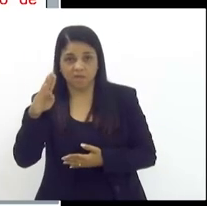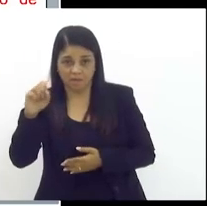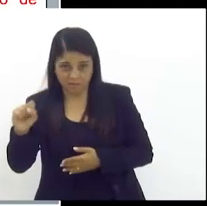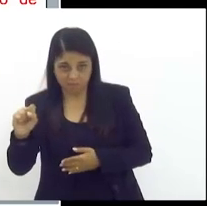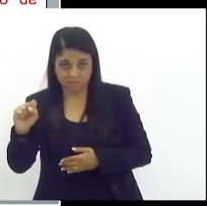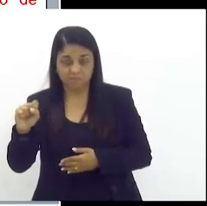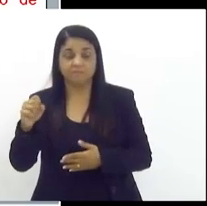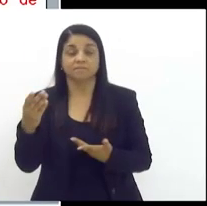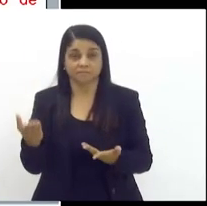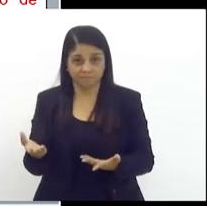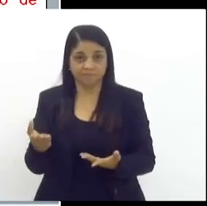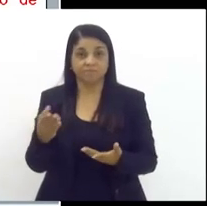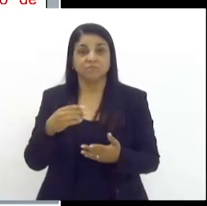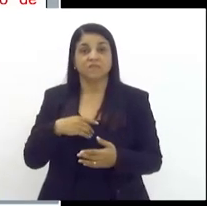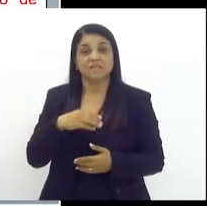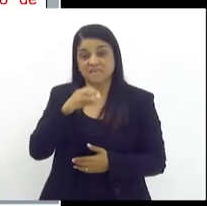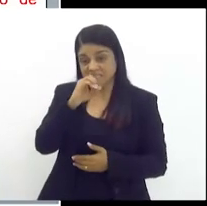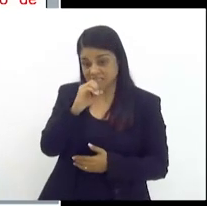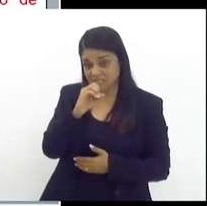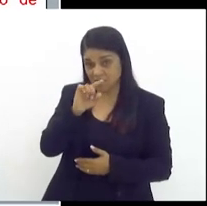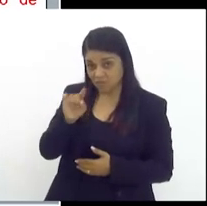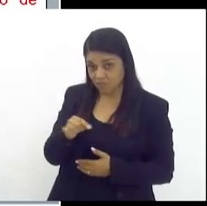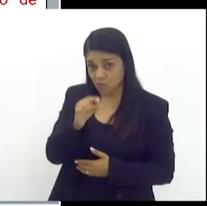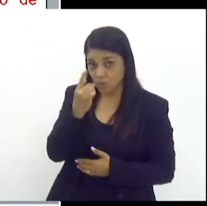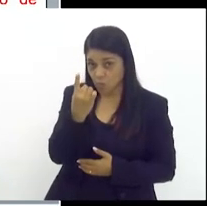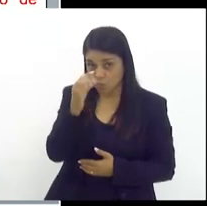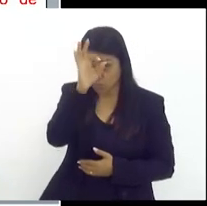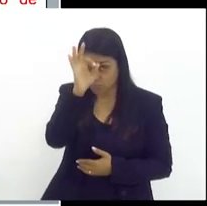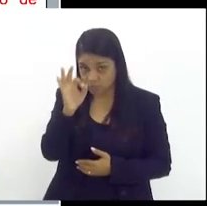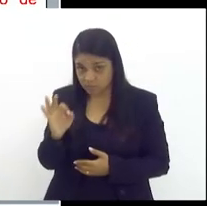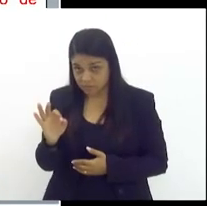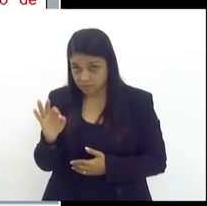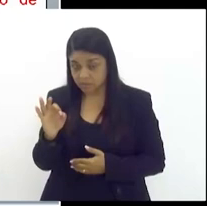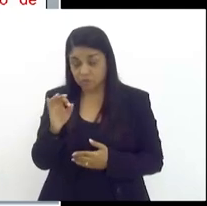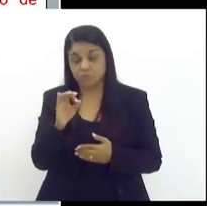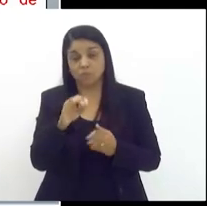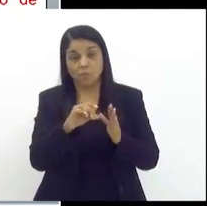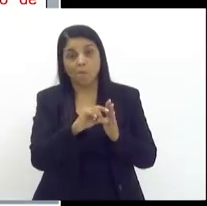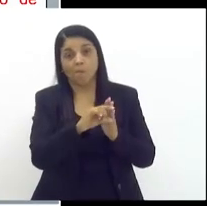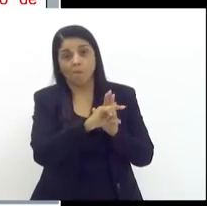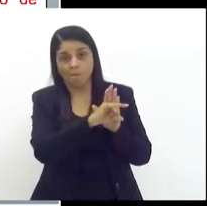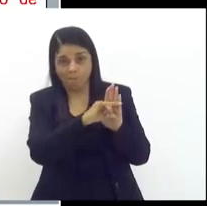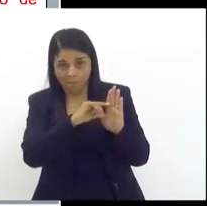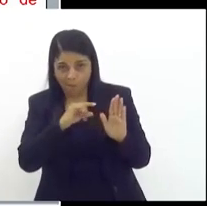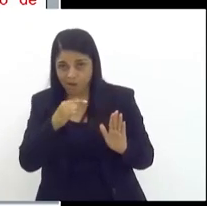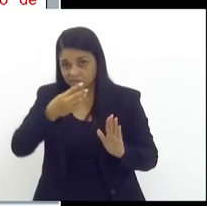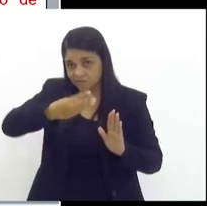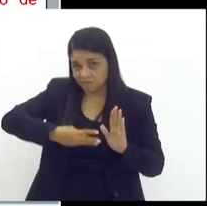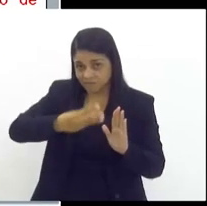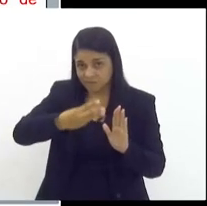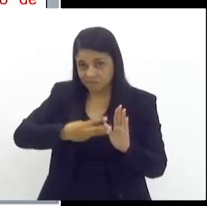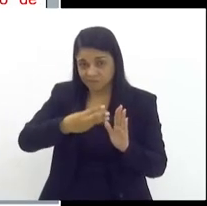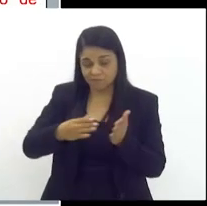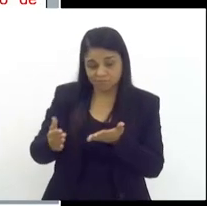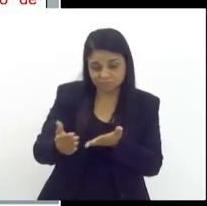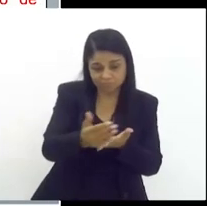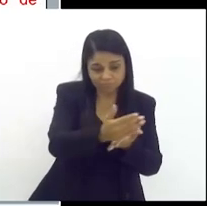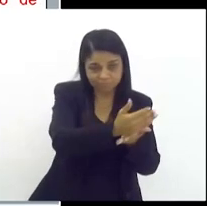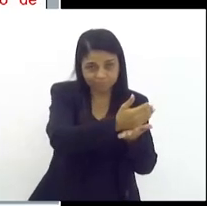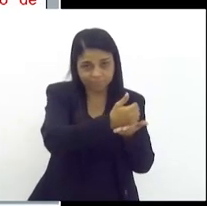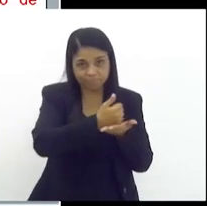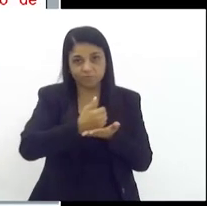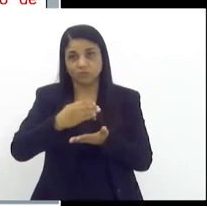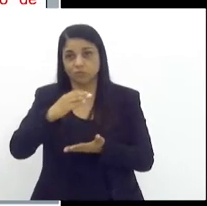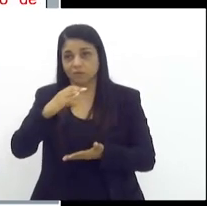Diz que esse zero um por cento tá lá no parágrafo terceiro arrecadação do ibs disposto no